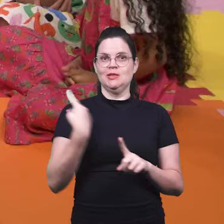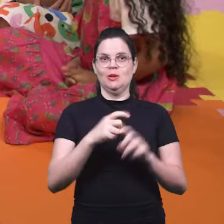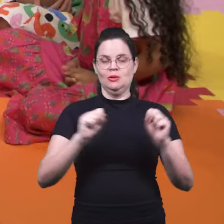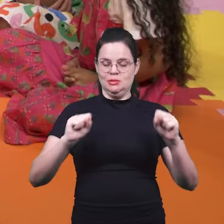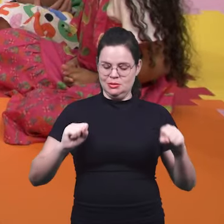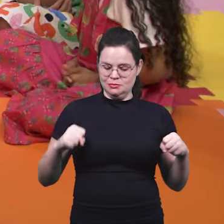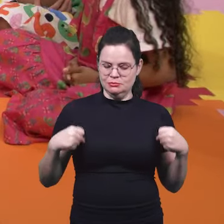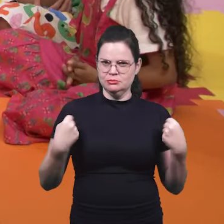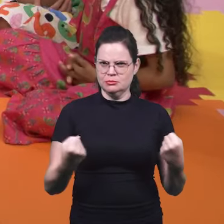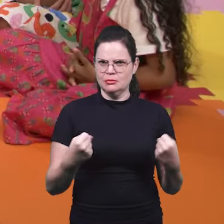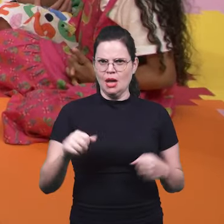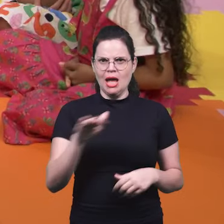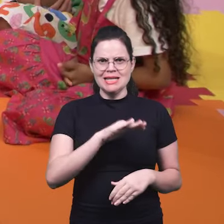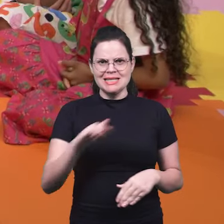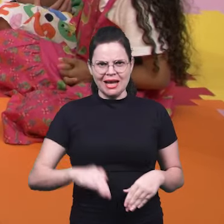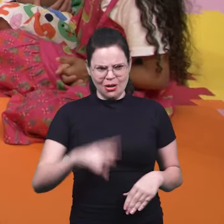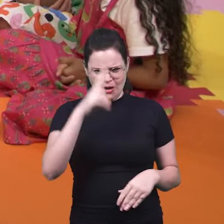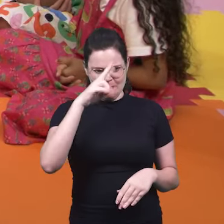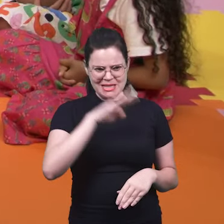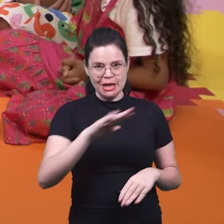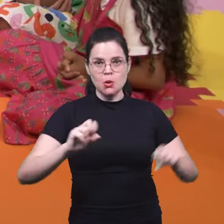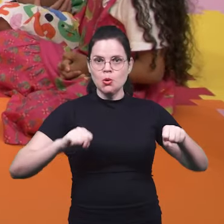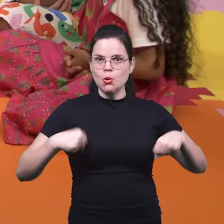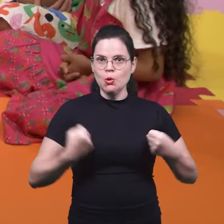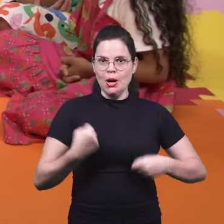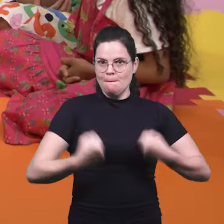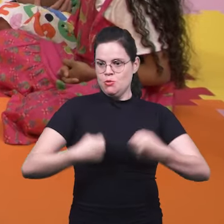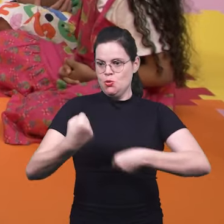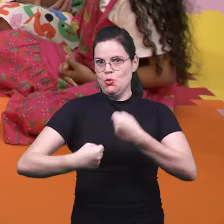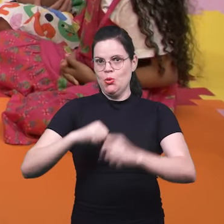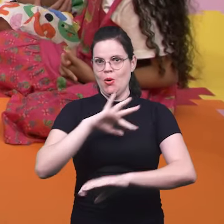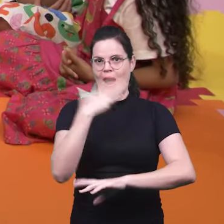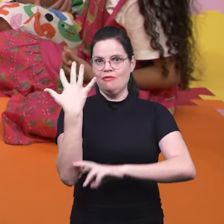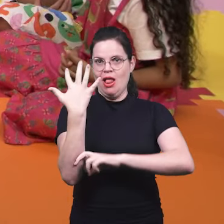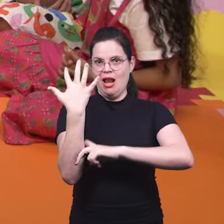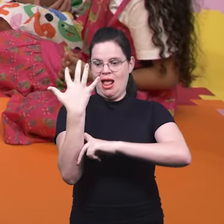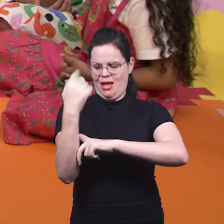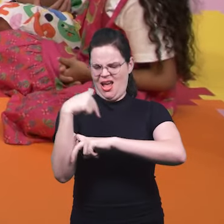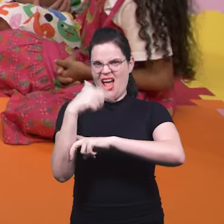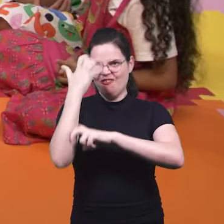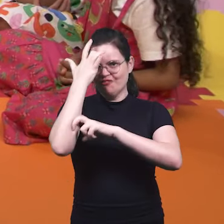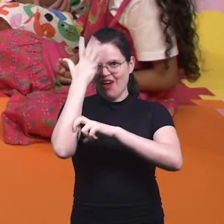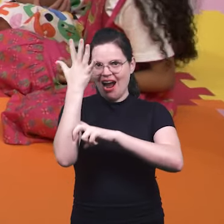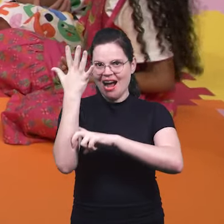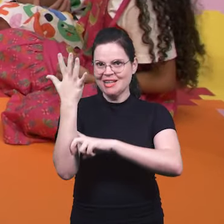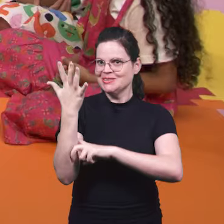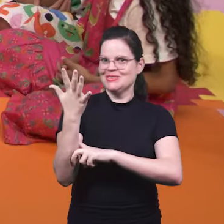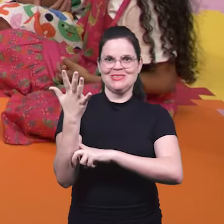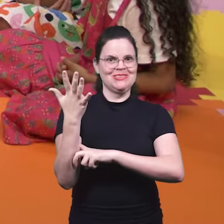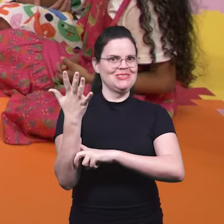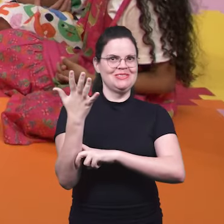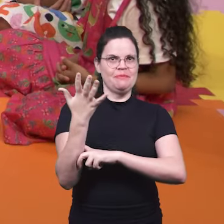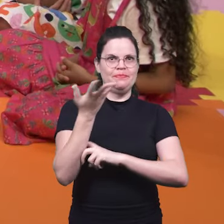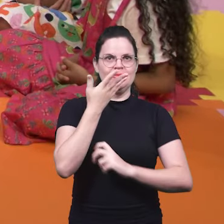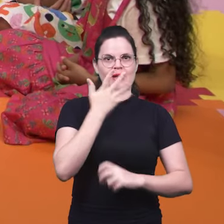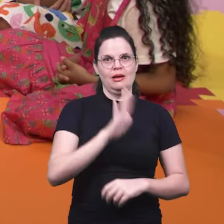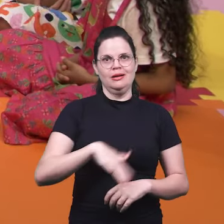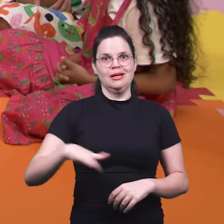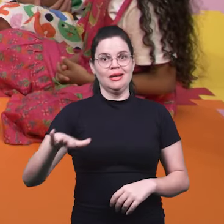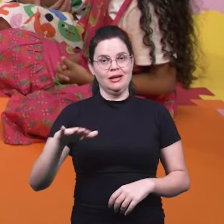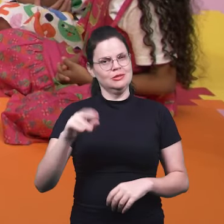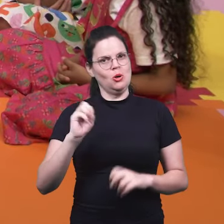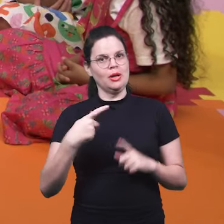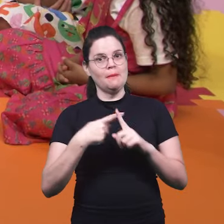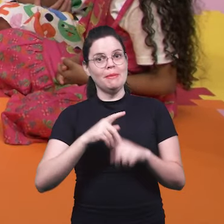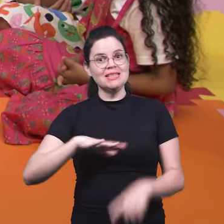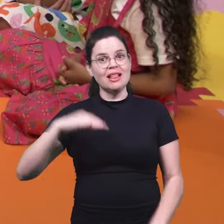esforçamos nós zaquel não se esforçou para subir em uma árvore é fácil subir em árvore não quando é criança é ainda